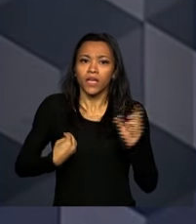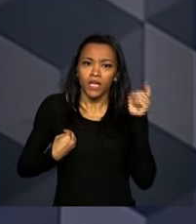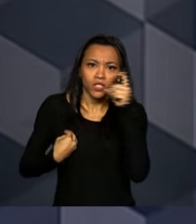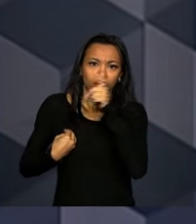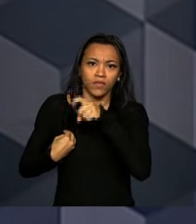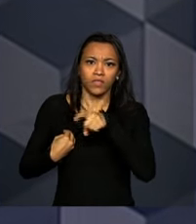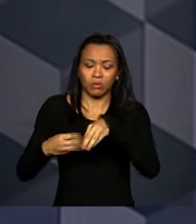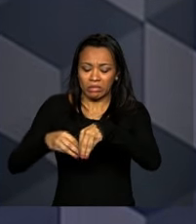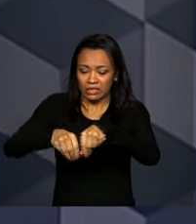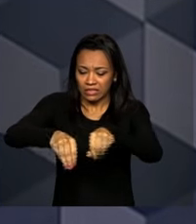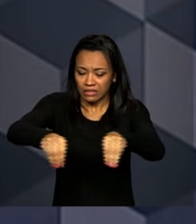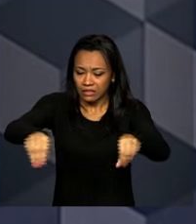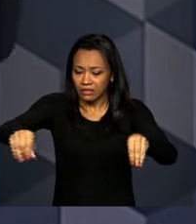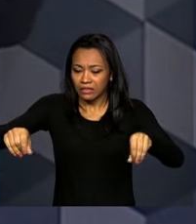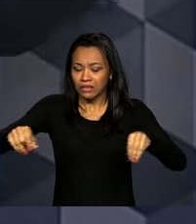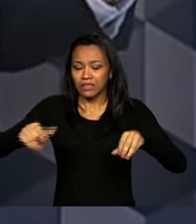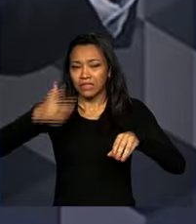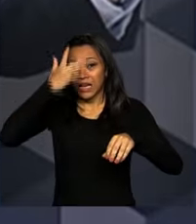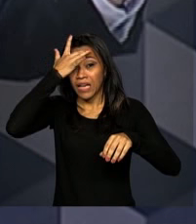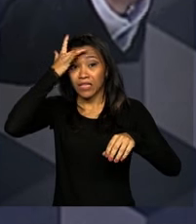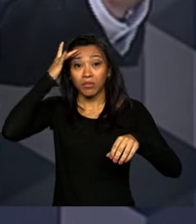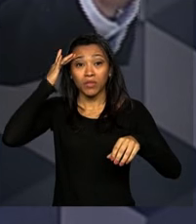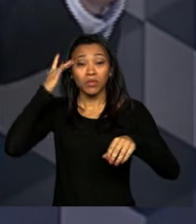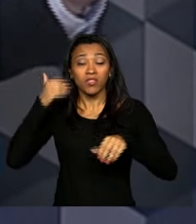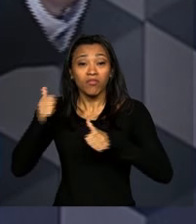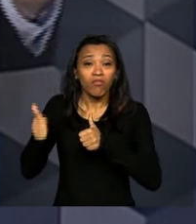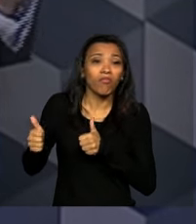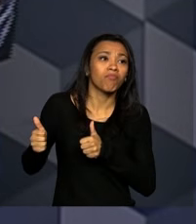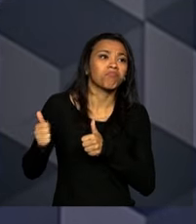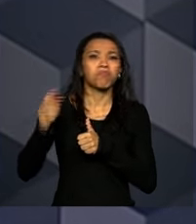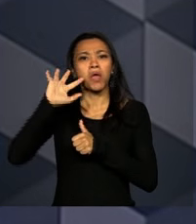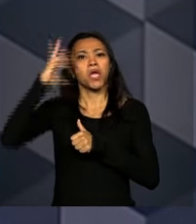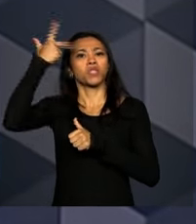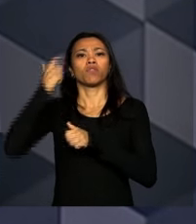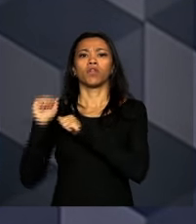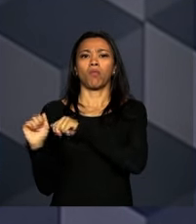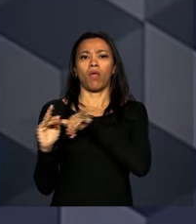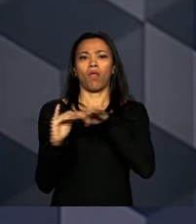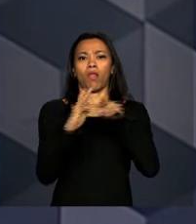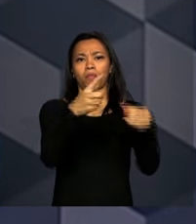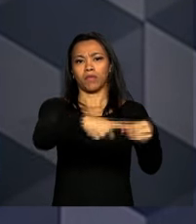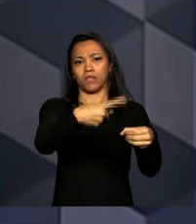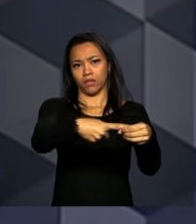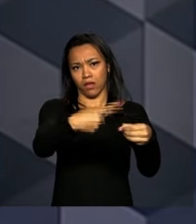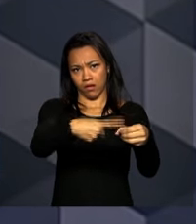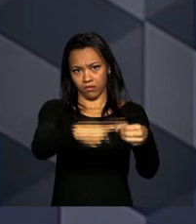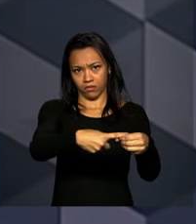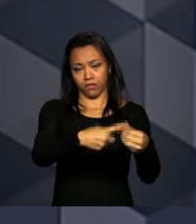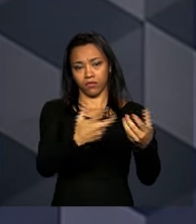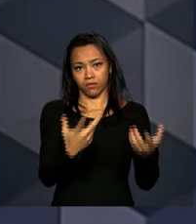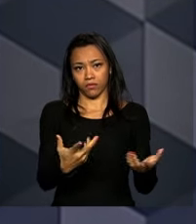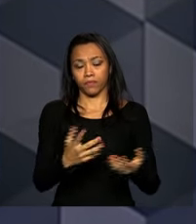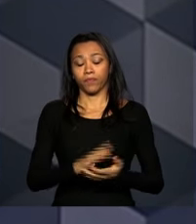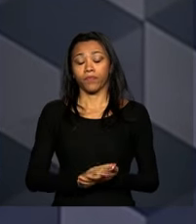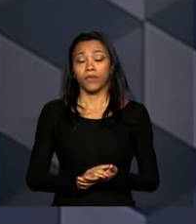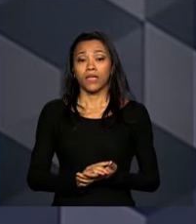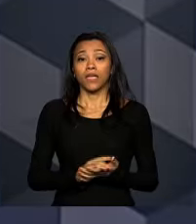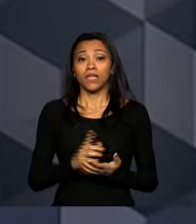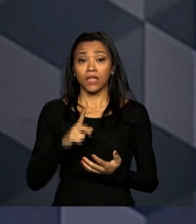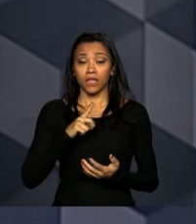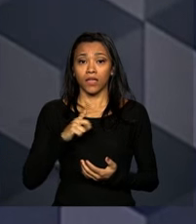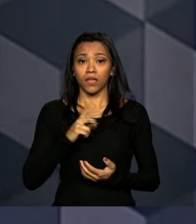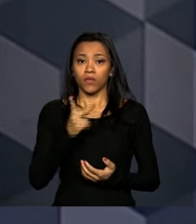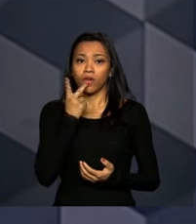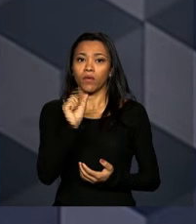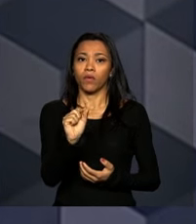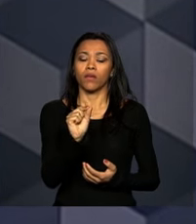difícil e por isso muita gente foi empurrada para a cidade. E tem um estudo da FAO, ministro Patrúcio, que diz o